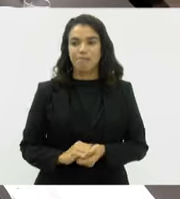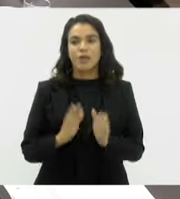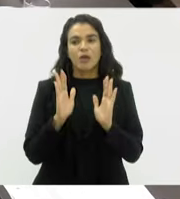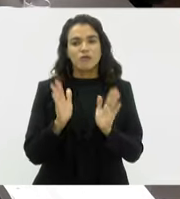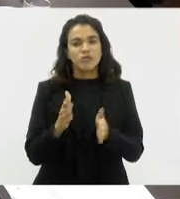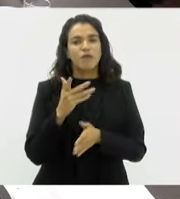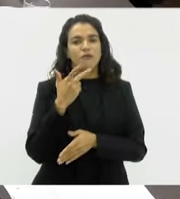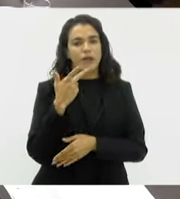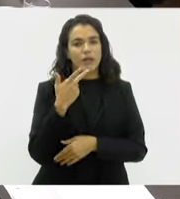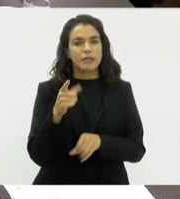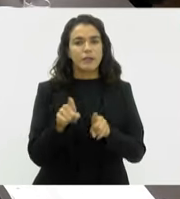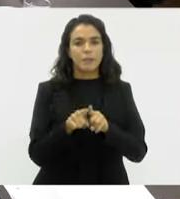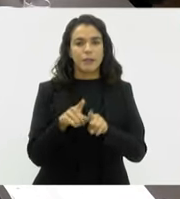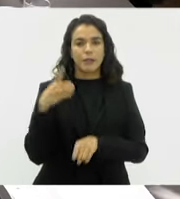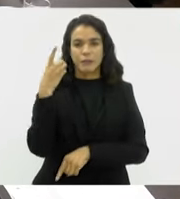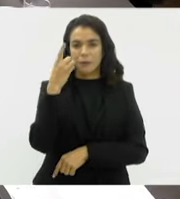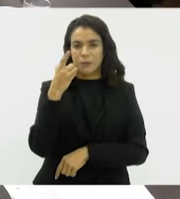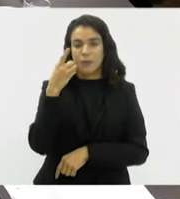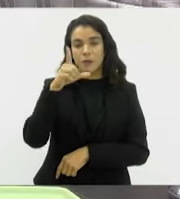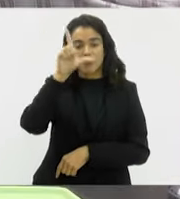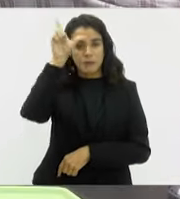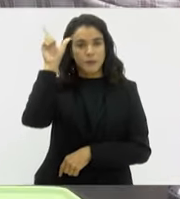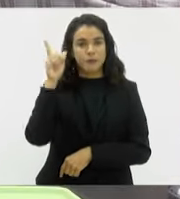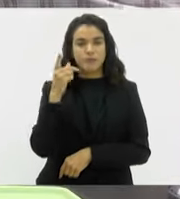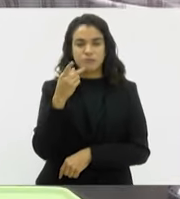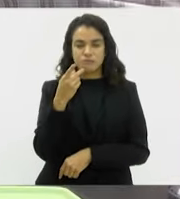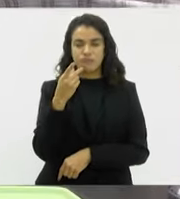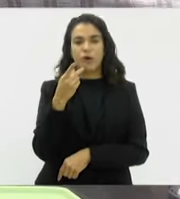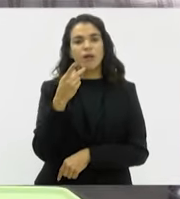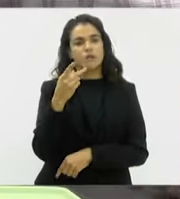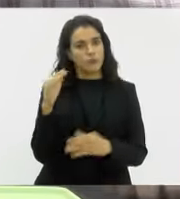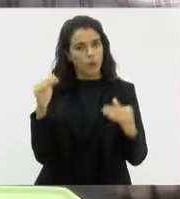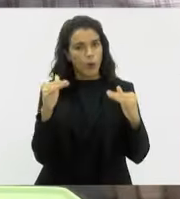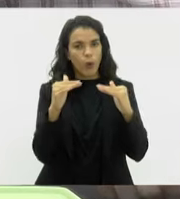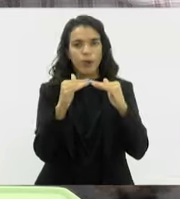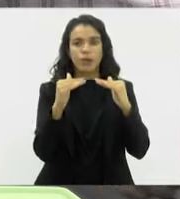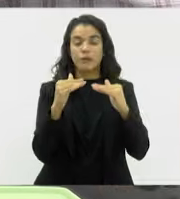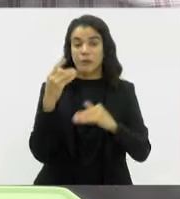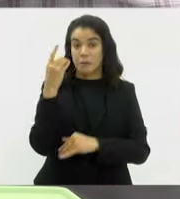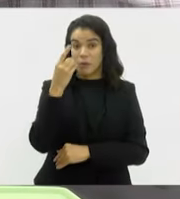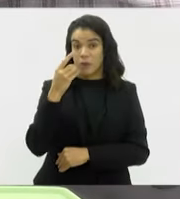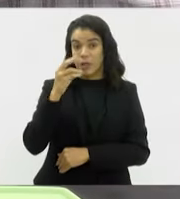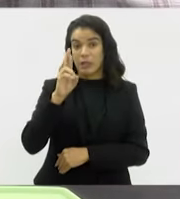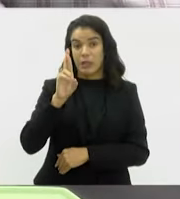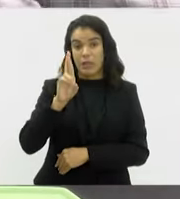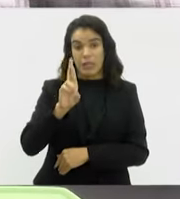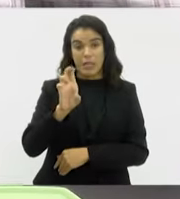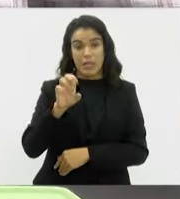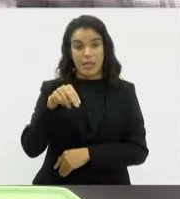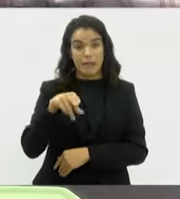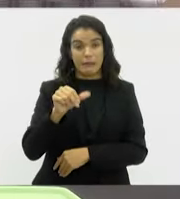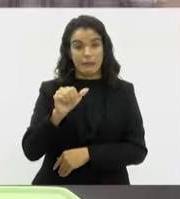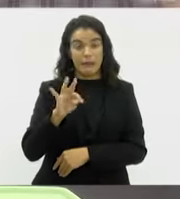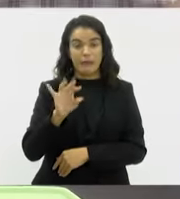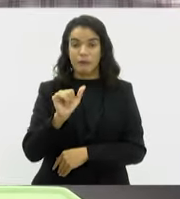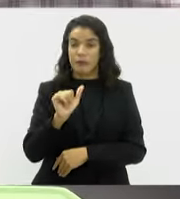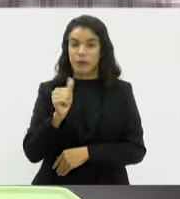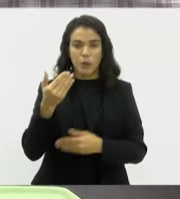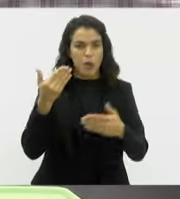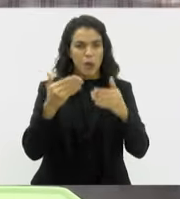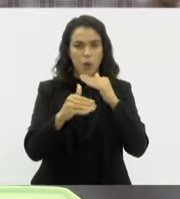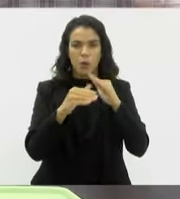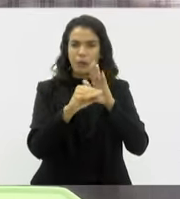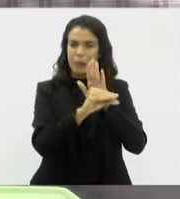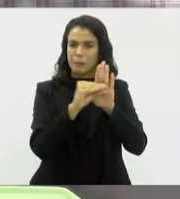numa parte que o deputado Luiz Paulo me disse, confirmando que a deputada Renata não é contra todas as emendas, é contra algumas que o deputado Luiz